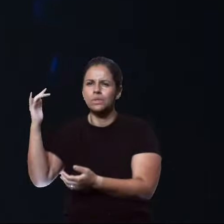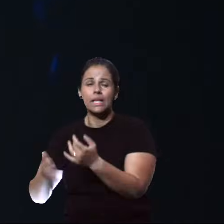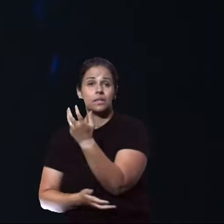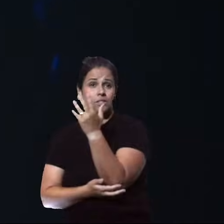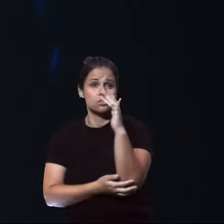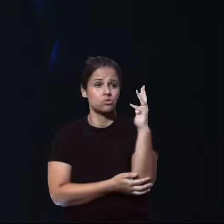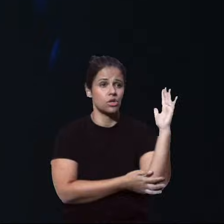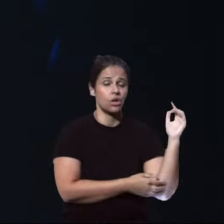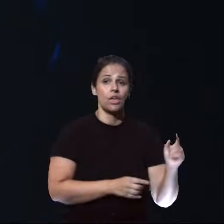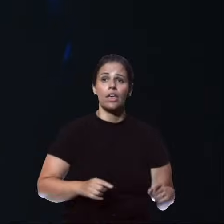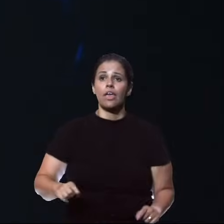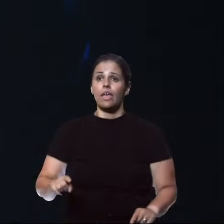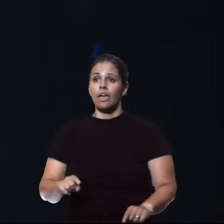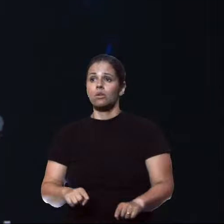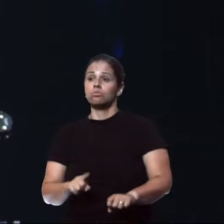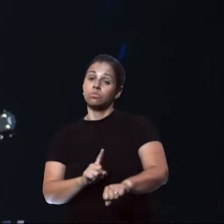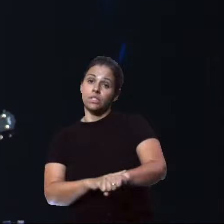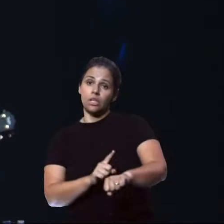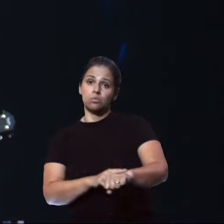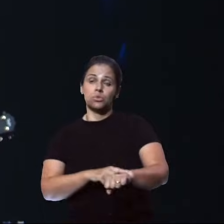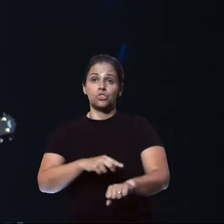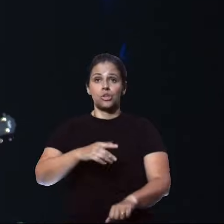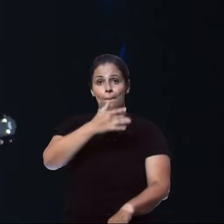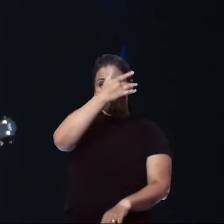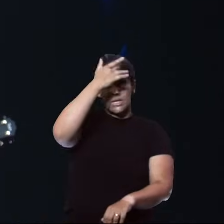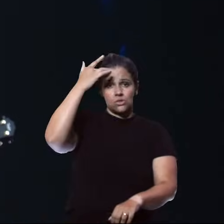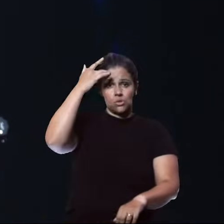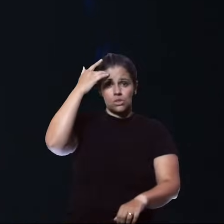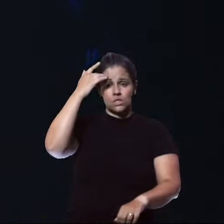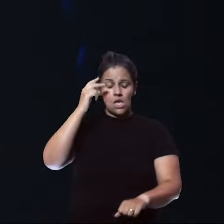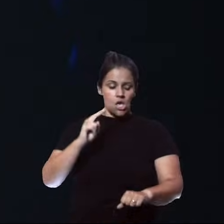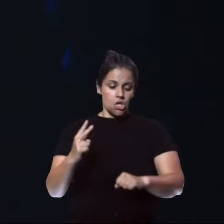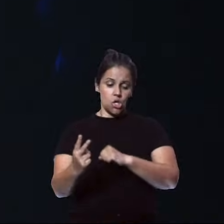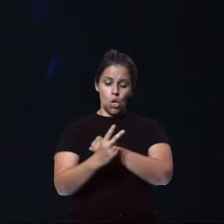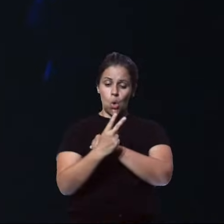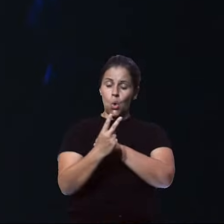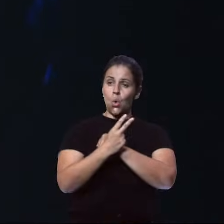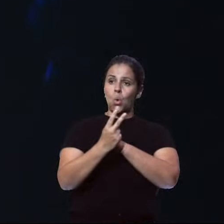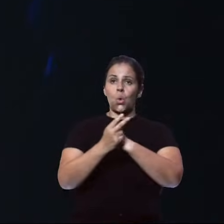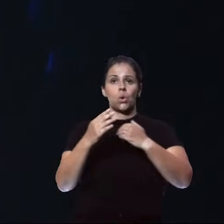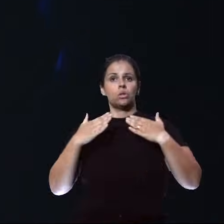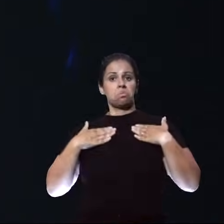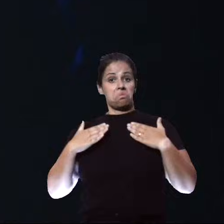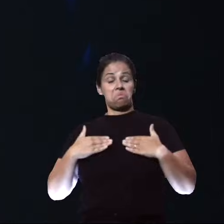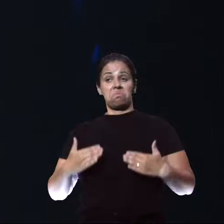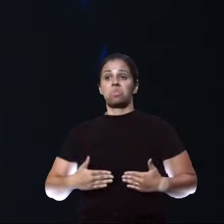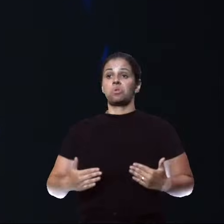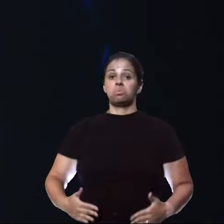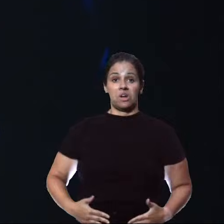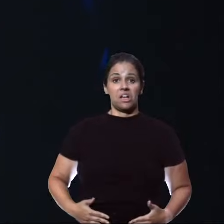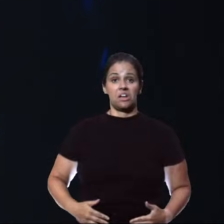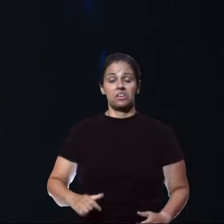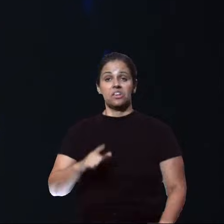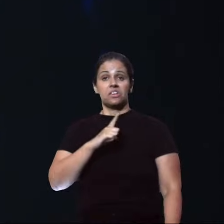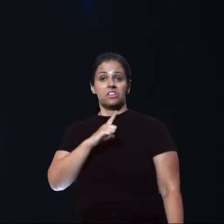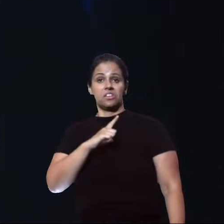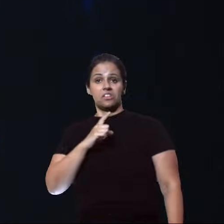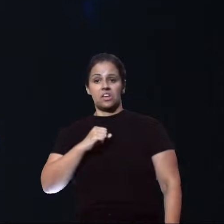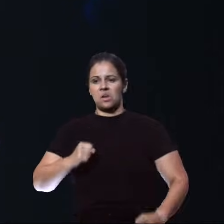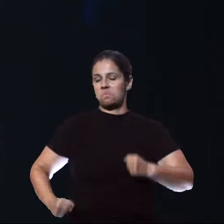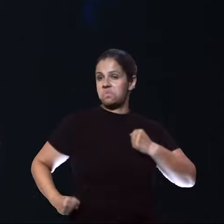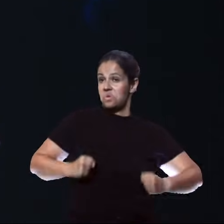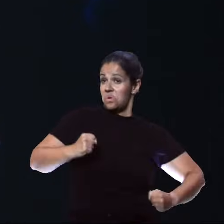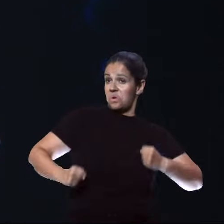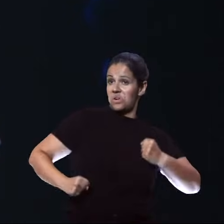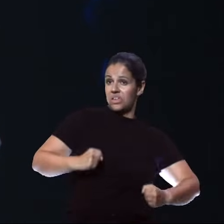mais cuida do corpo dos últimos tempos. Temos a maior proporção de pessoas, por habitante que fazem exercícios físicos. Isso é muito